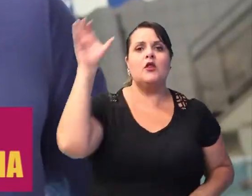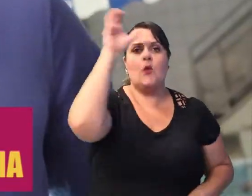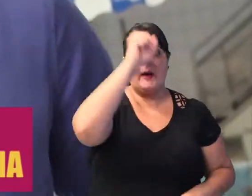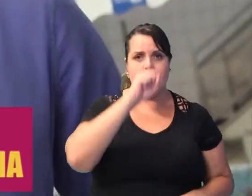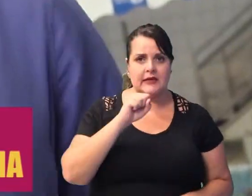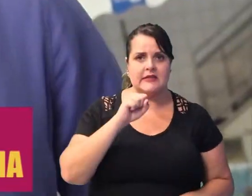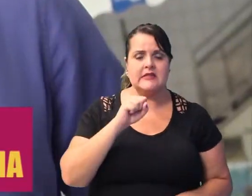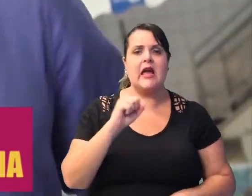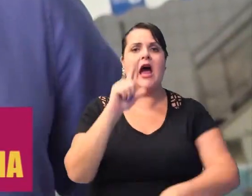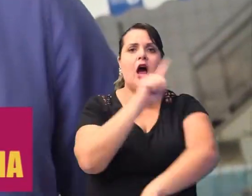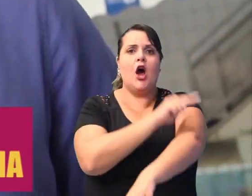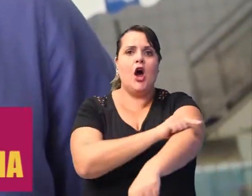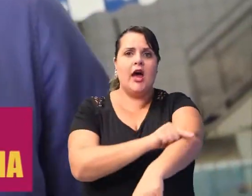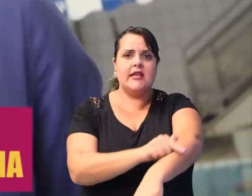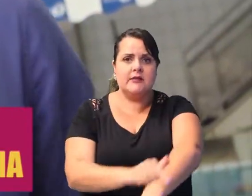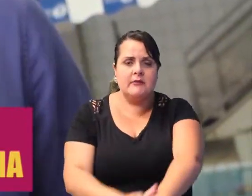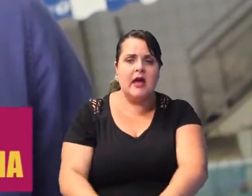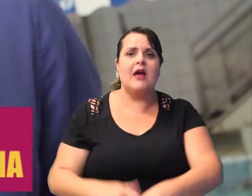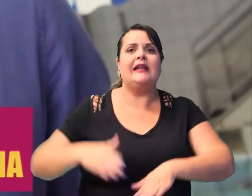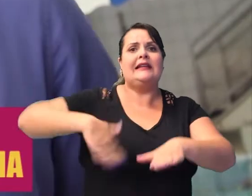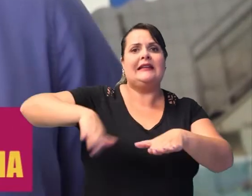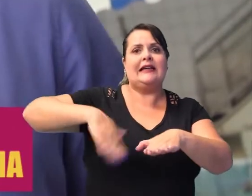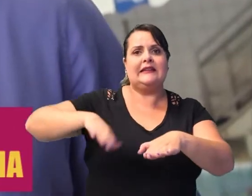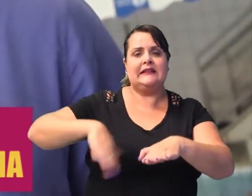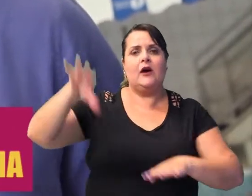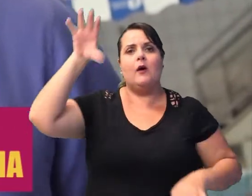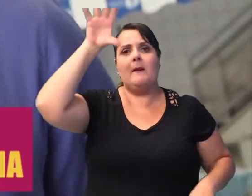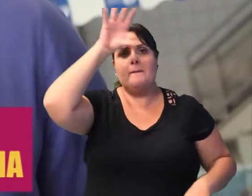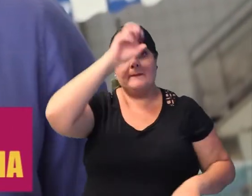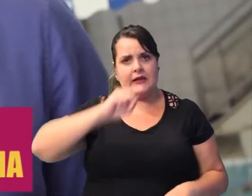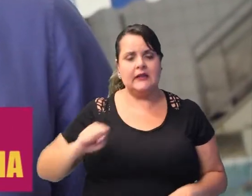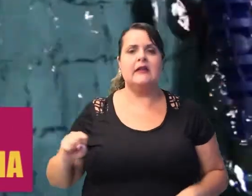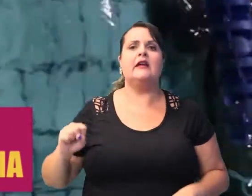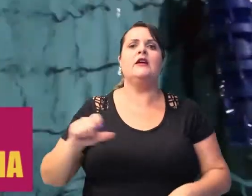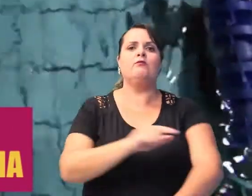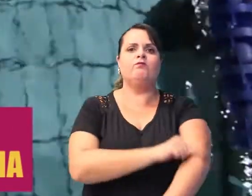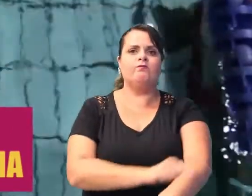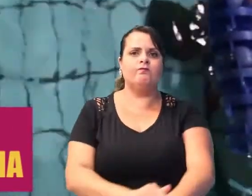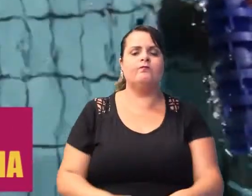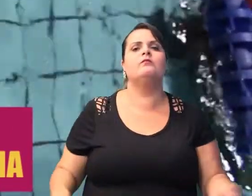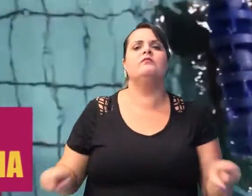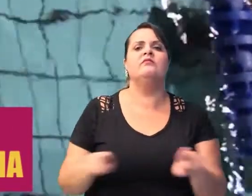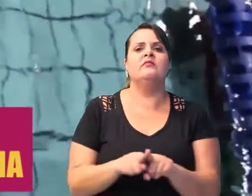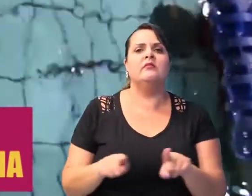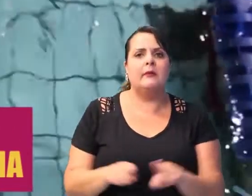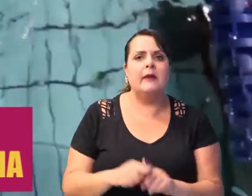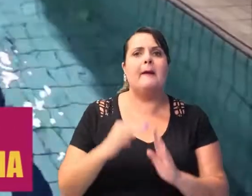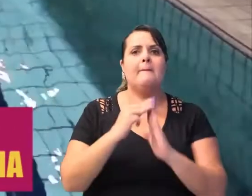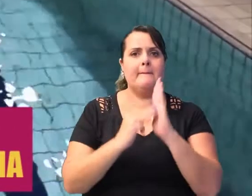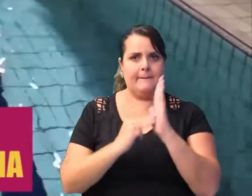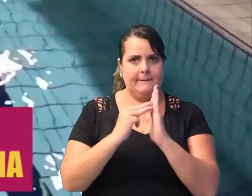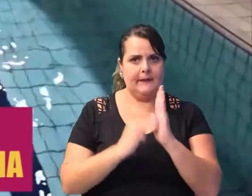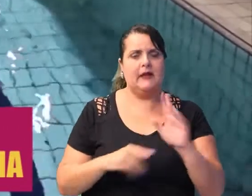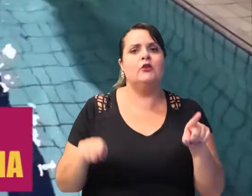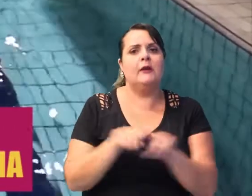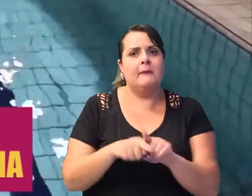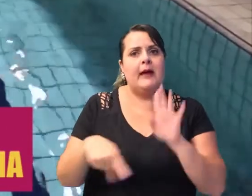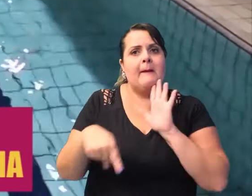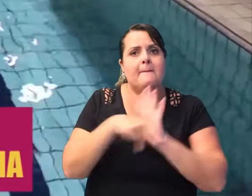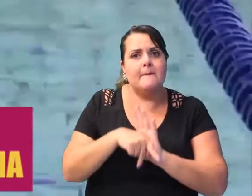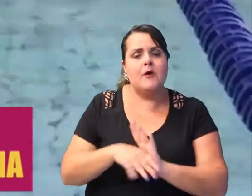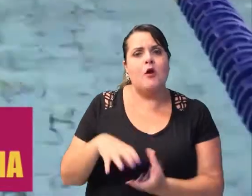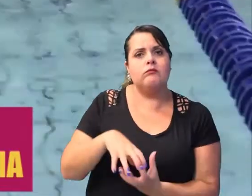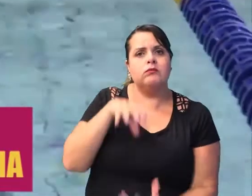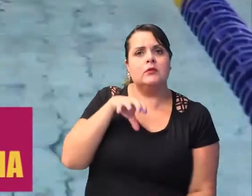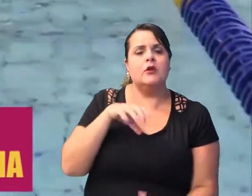por meio da atuação educação aquática trabalhando a natação essa metodologia também é utilizada para os adultos